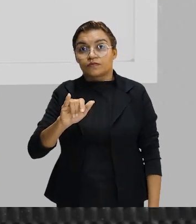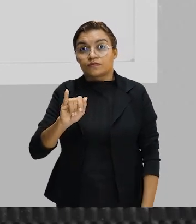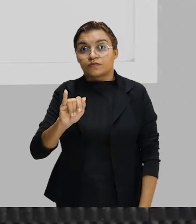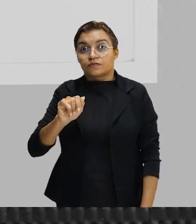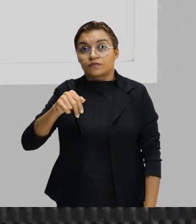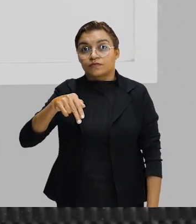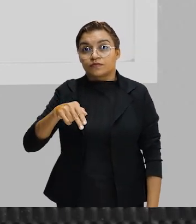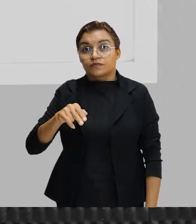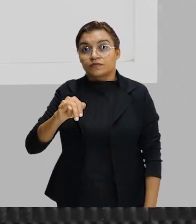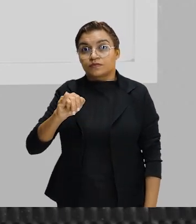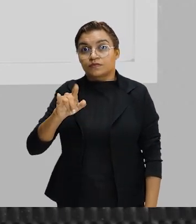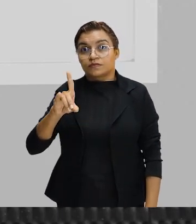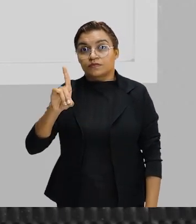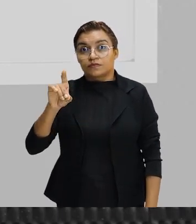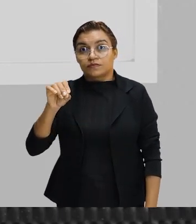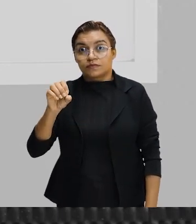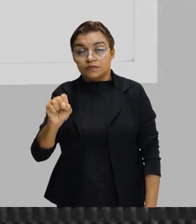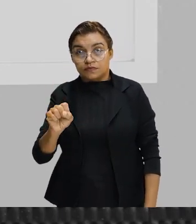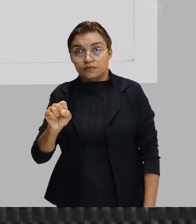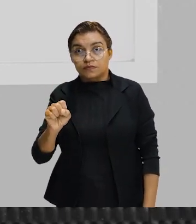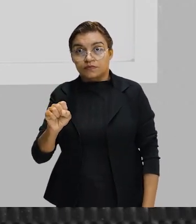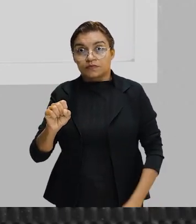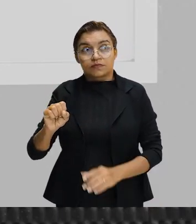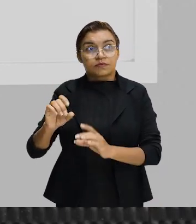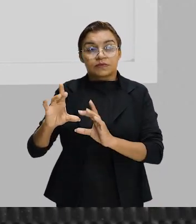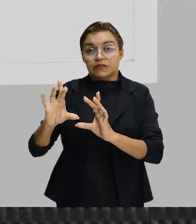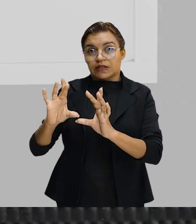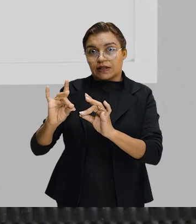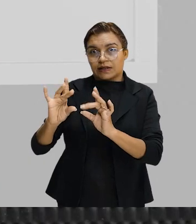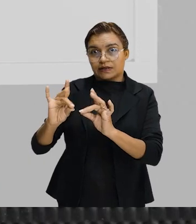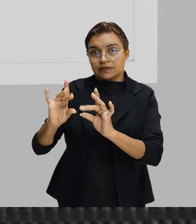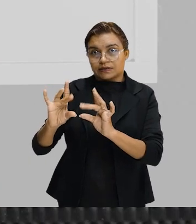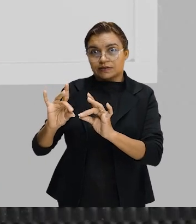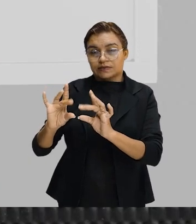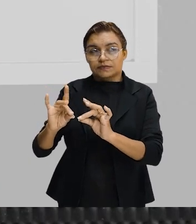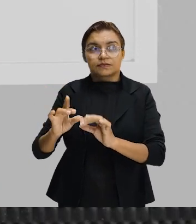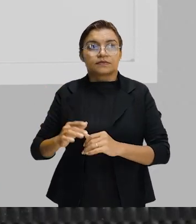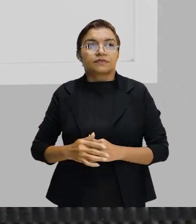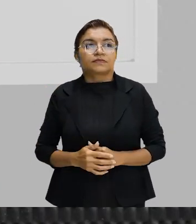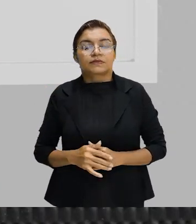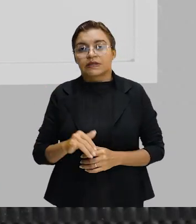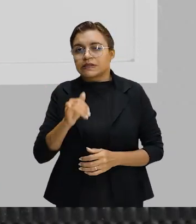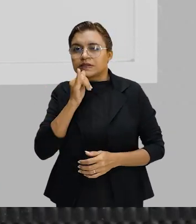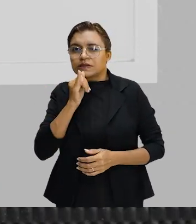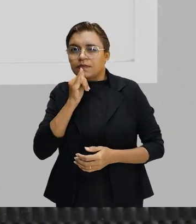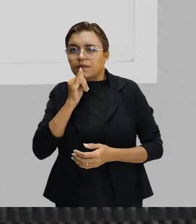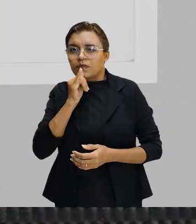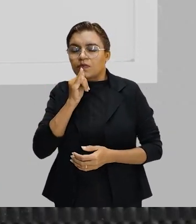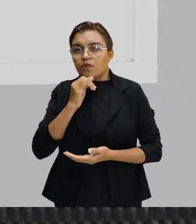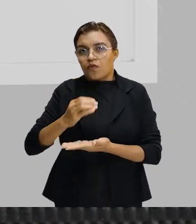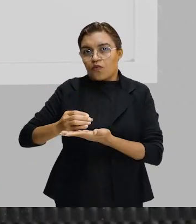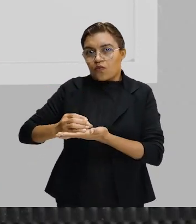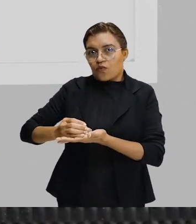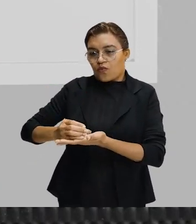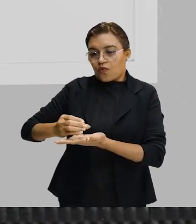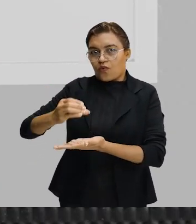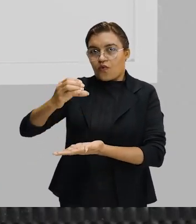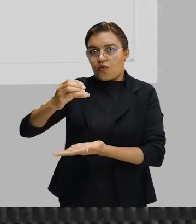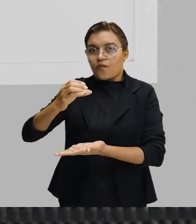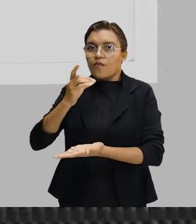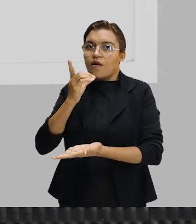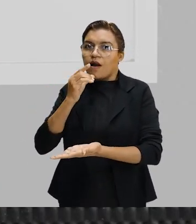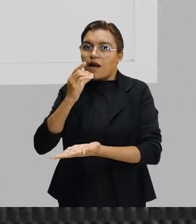certo? São os líquidos. Então vamos supor aqui um copo com uma quantidade de